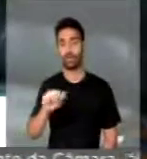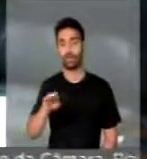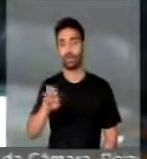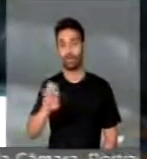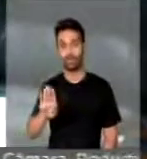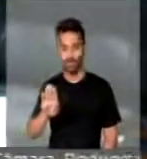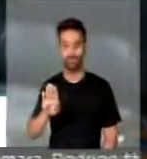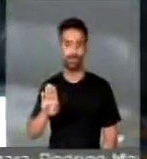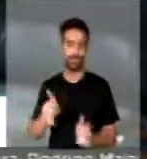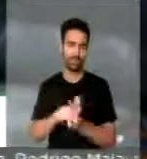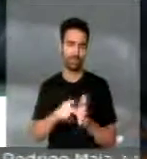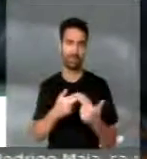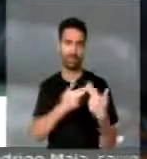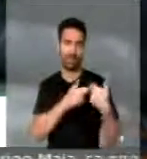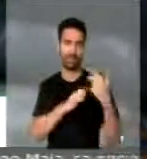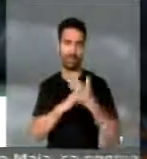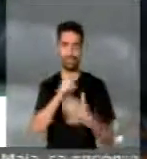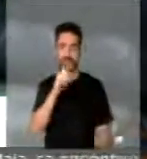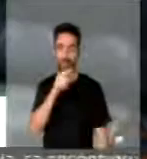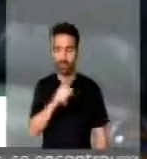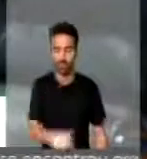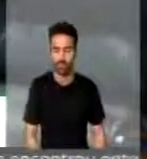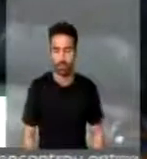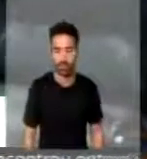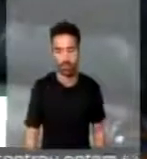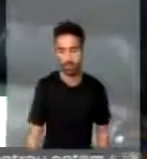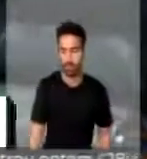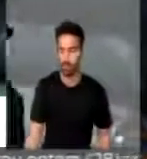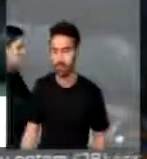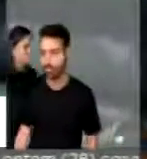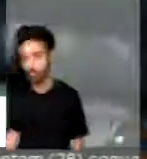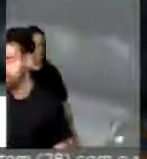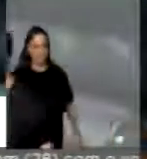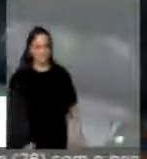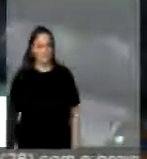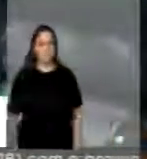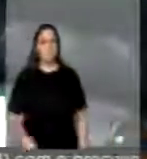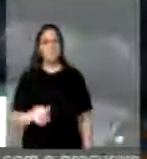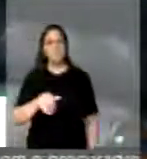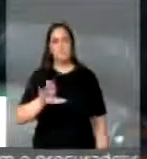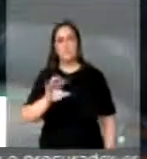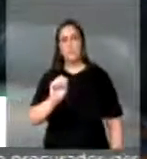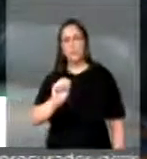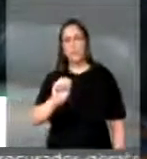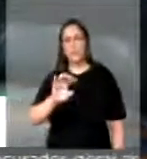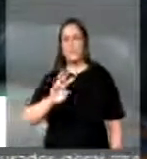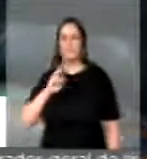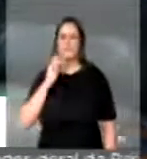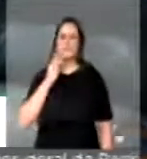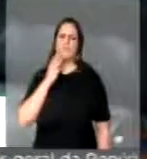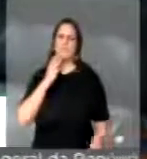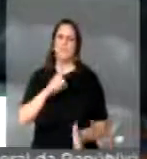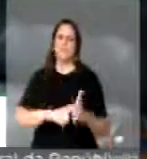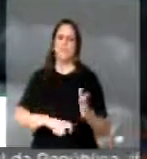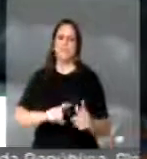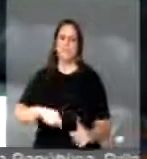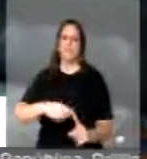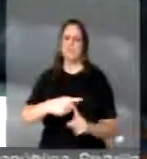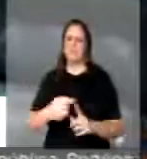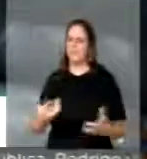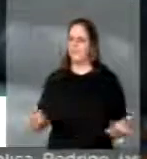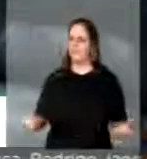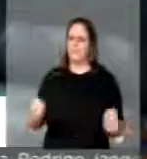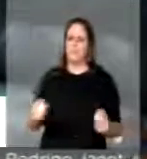esgoto de brasília mais de 8 milhões de taxa extra ou seja explorando o nosso consumidor